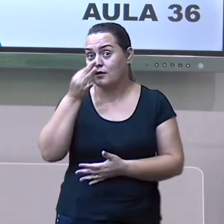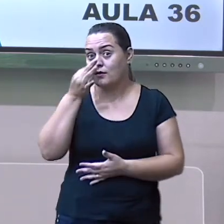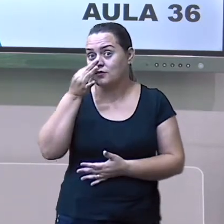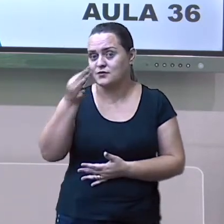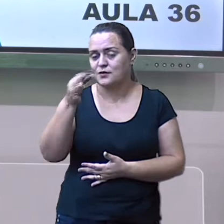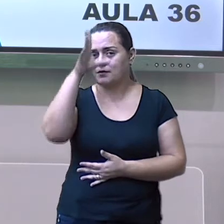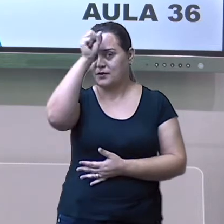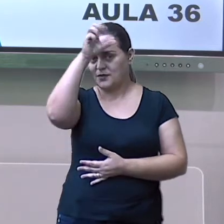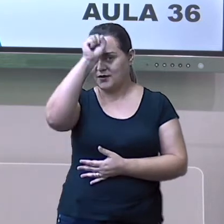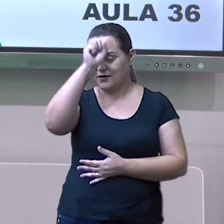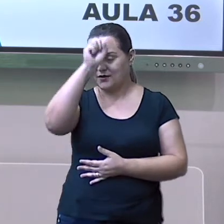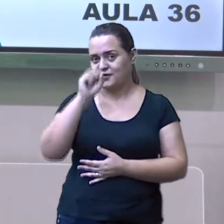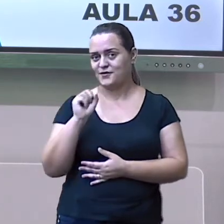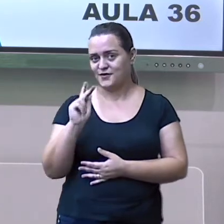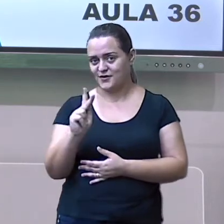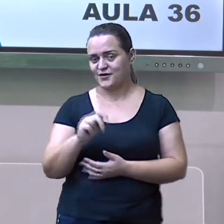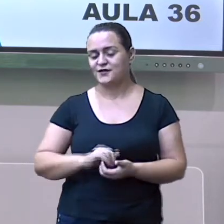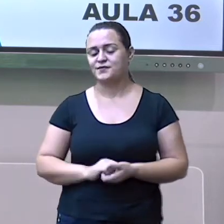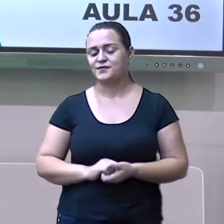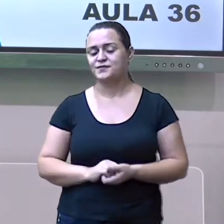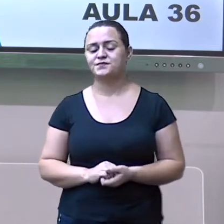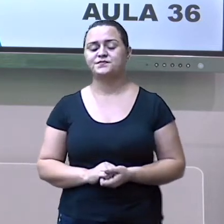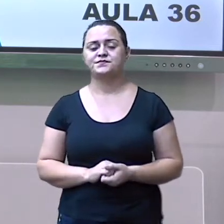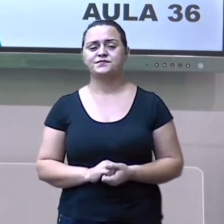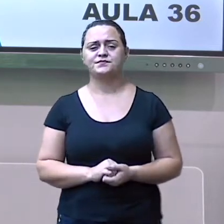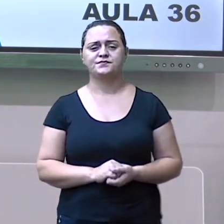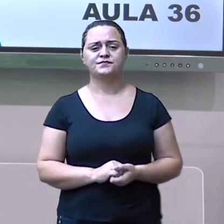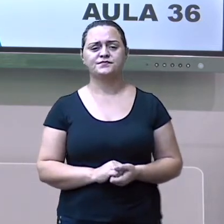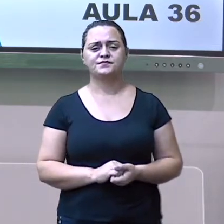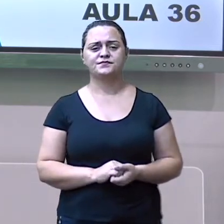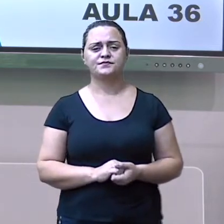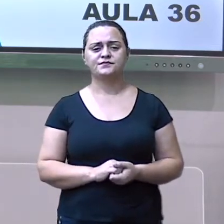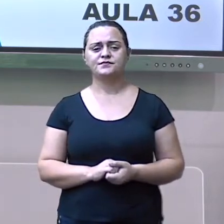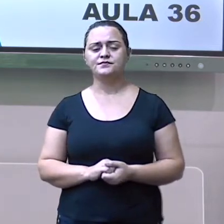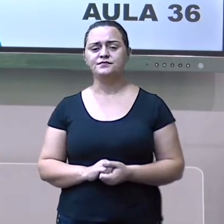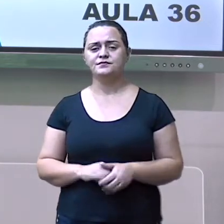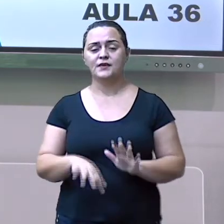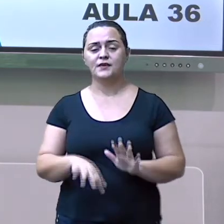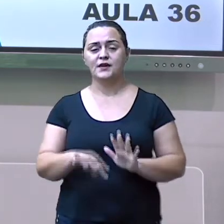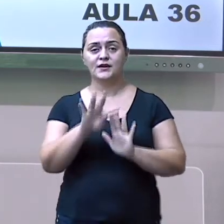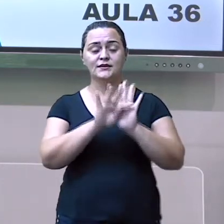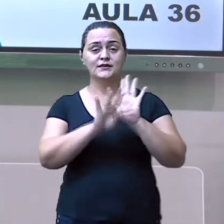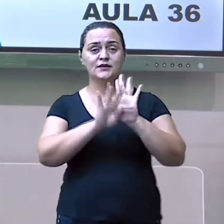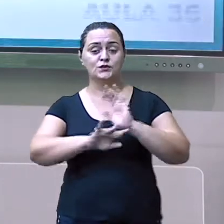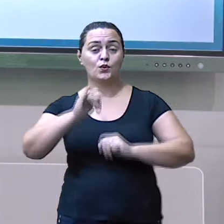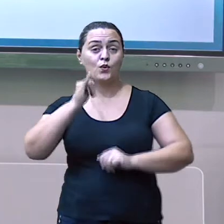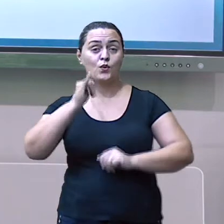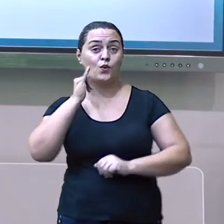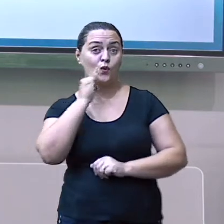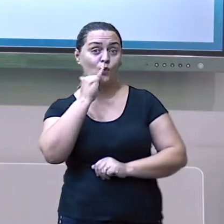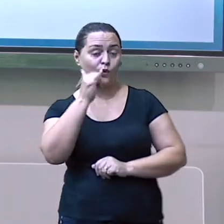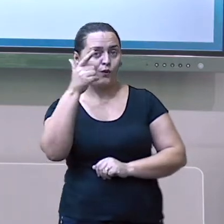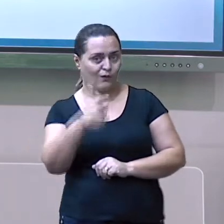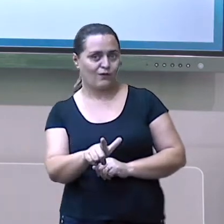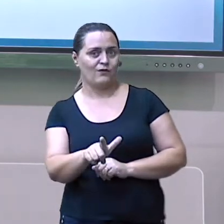aprender a matéria, aprender o conteúdo. Texto, reconto. Vamos